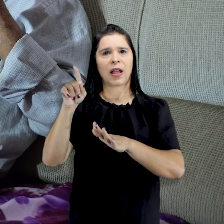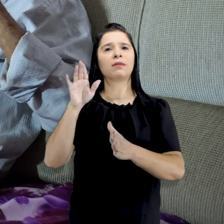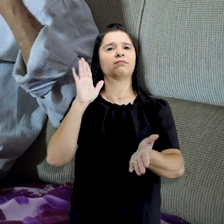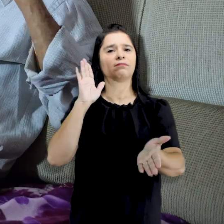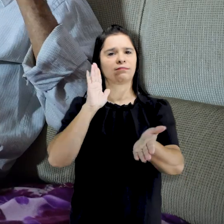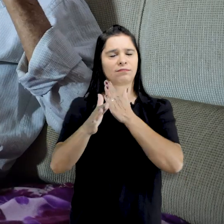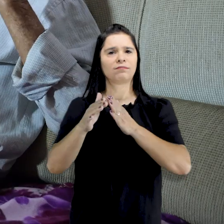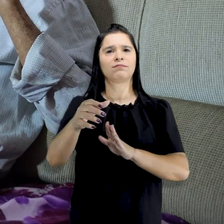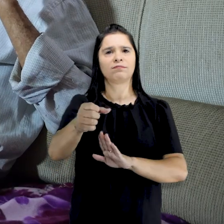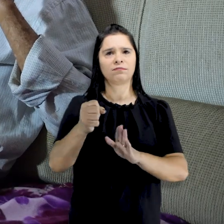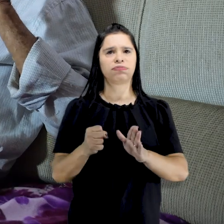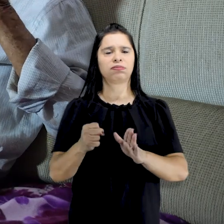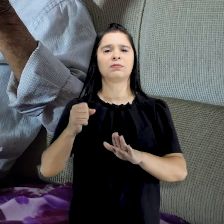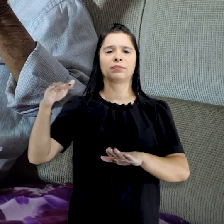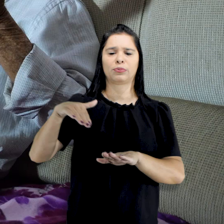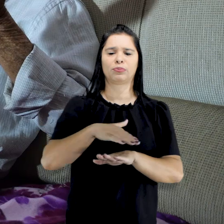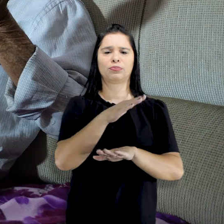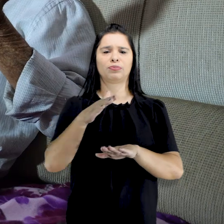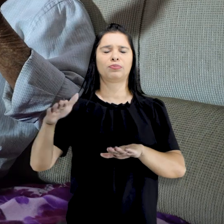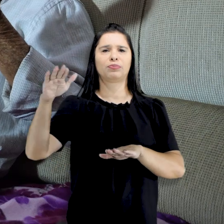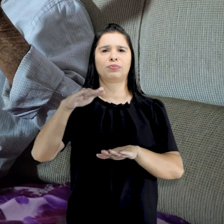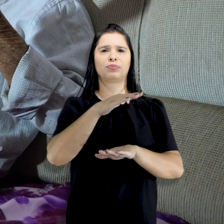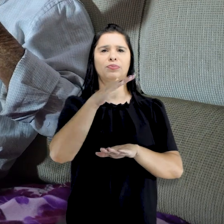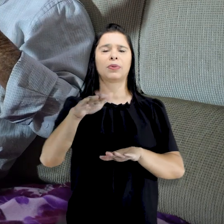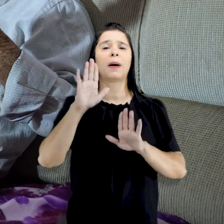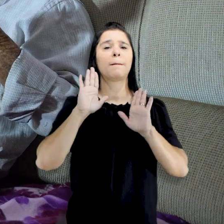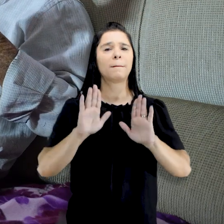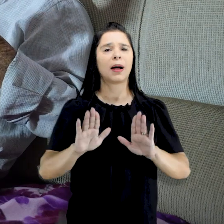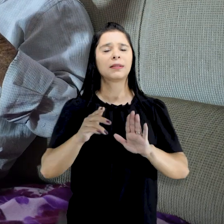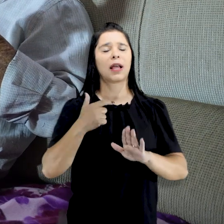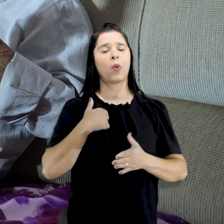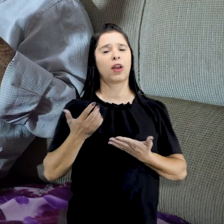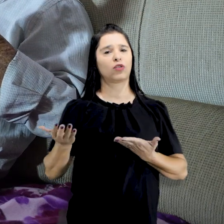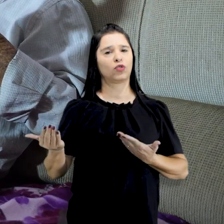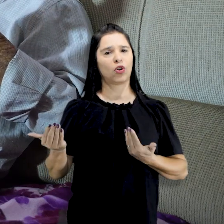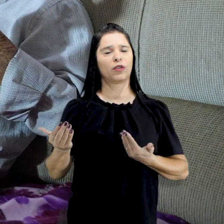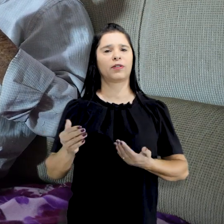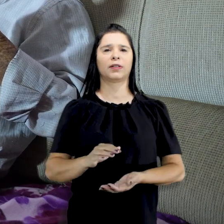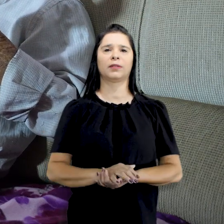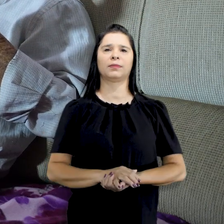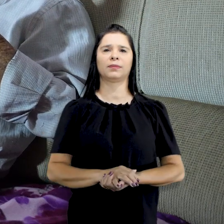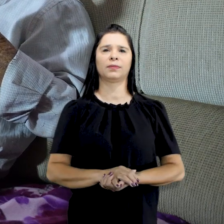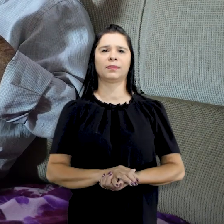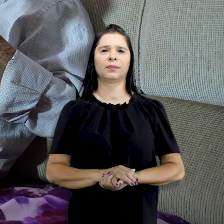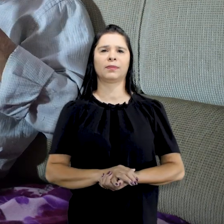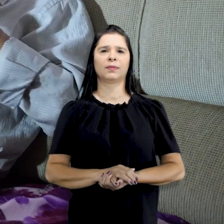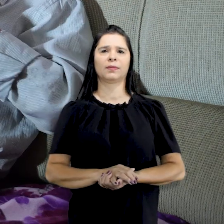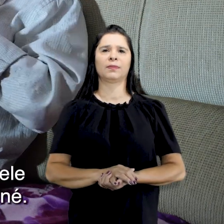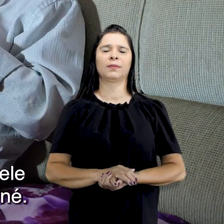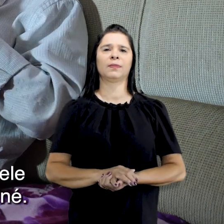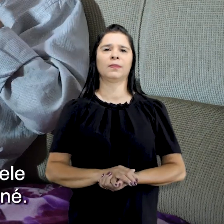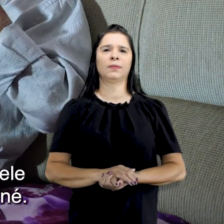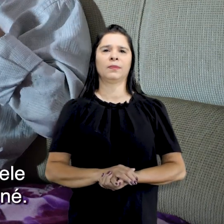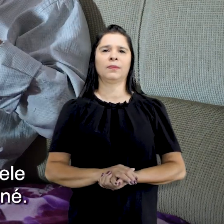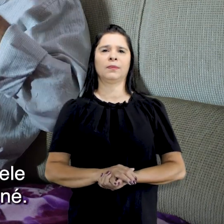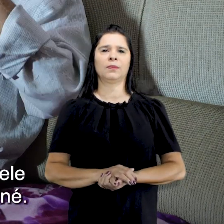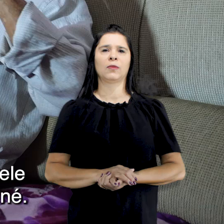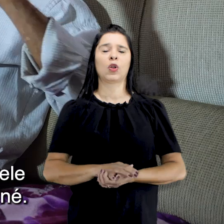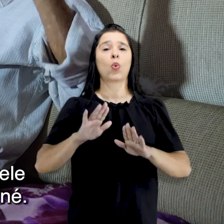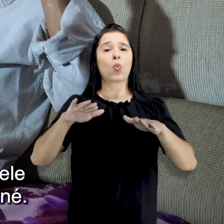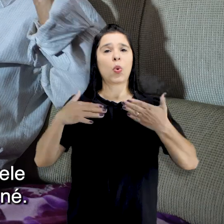locomotiva para aquela serra abaixo, né? Mas eu era muito novo, tinha perna boa, né? Quando eu vi